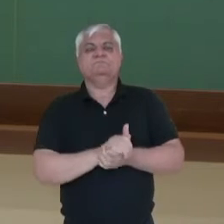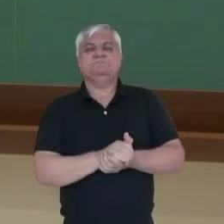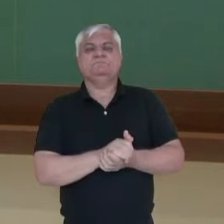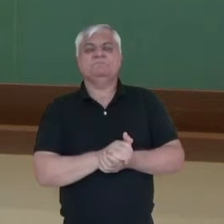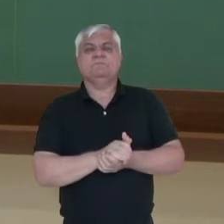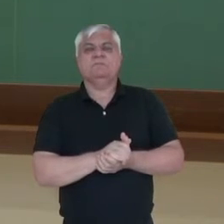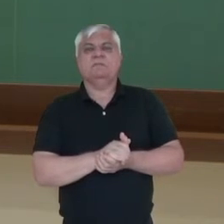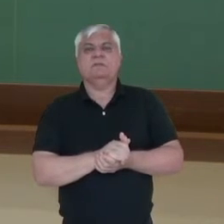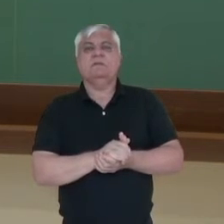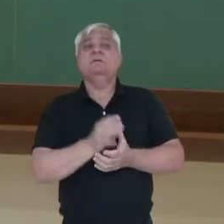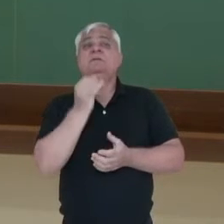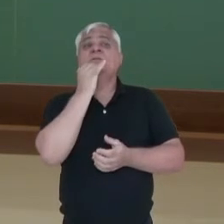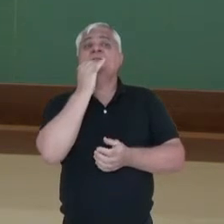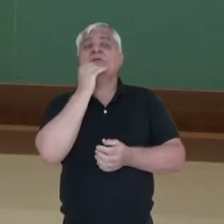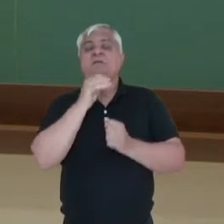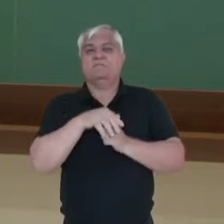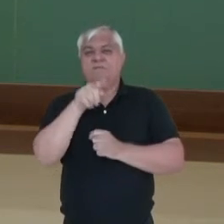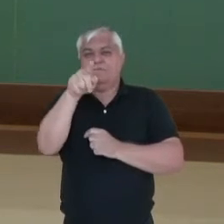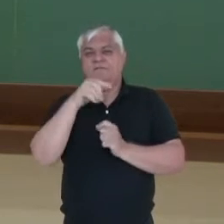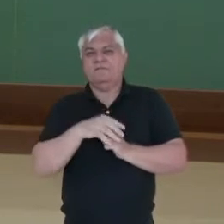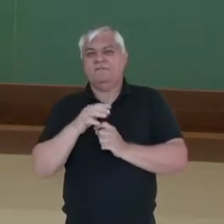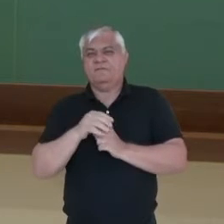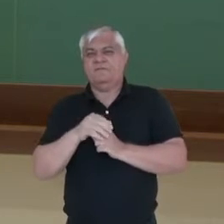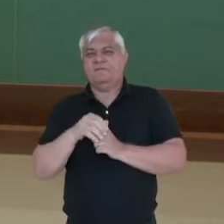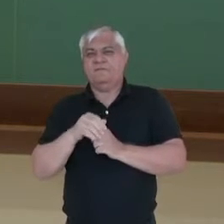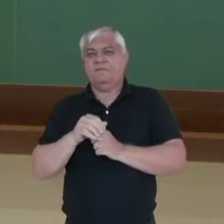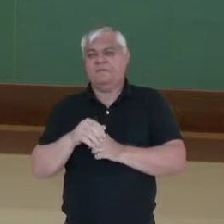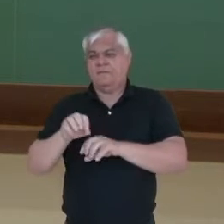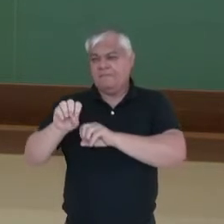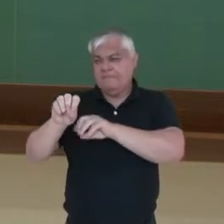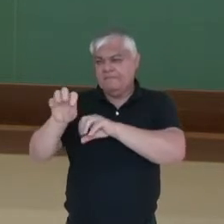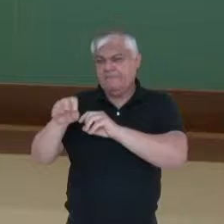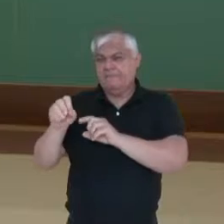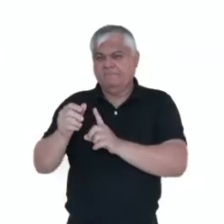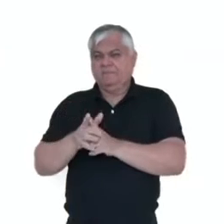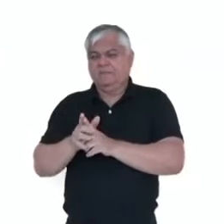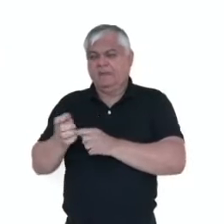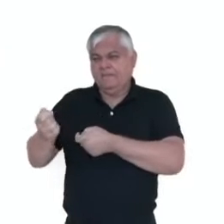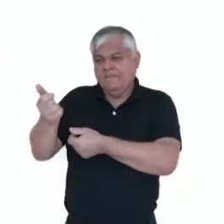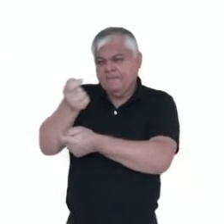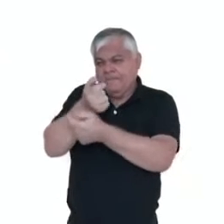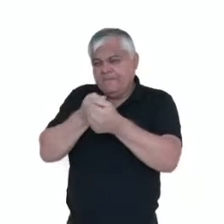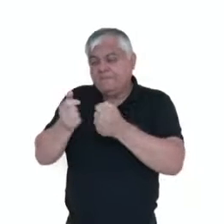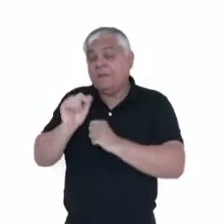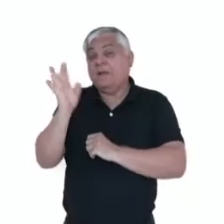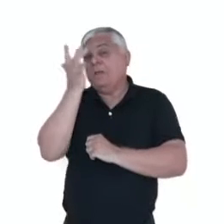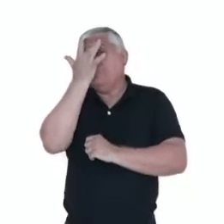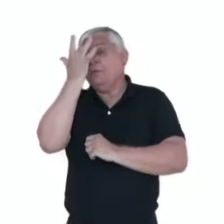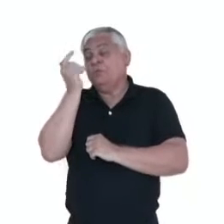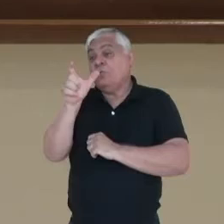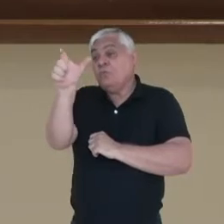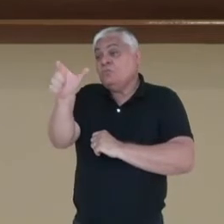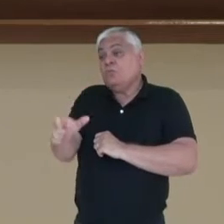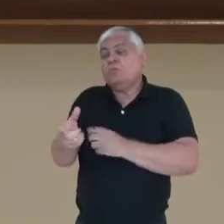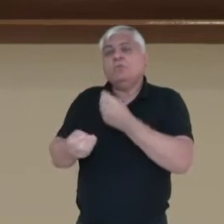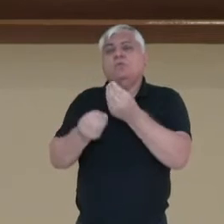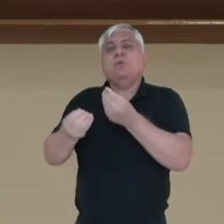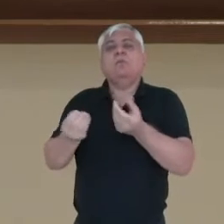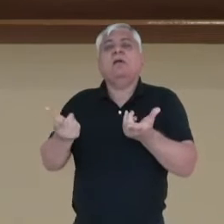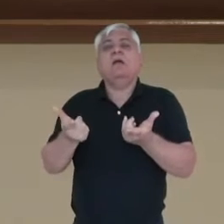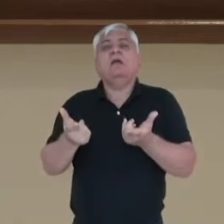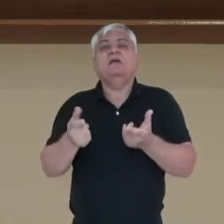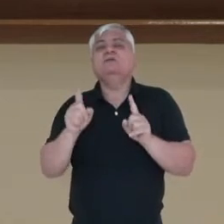para persuadir o interlocutor da legitimidade das críticas, que tipo de argumento foi